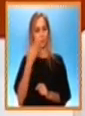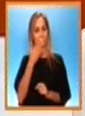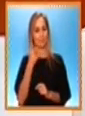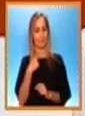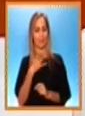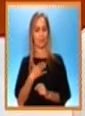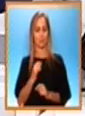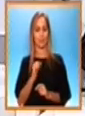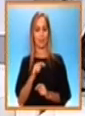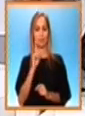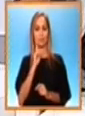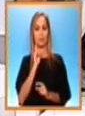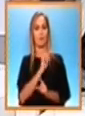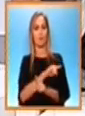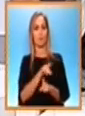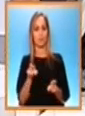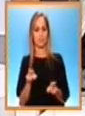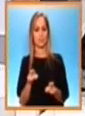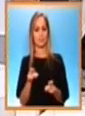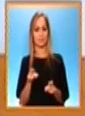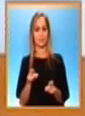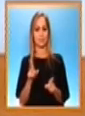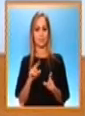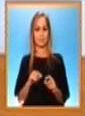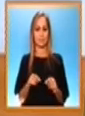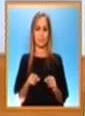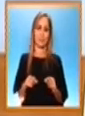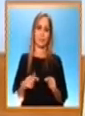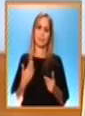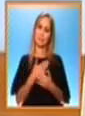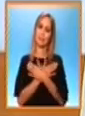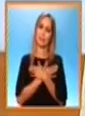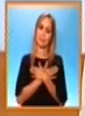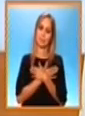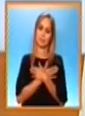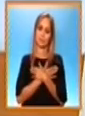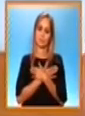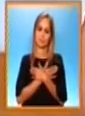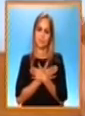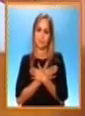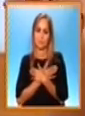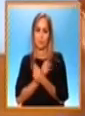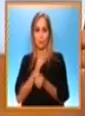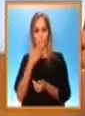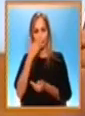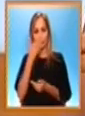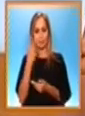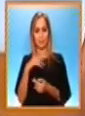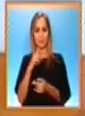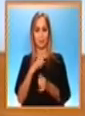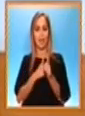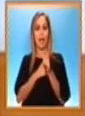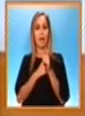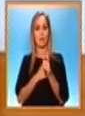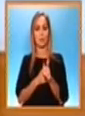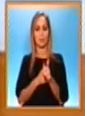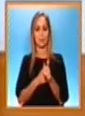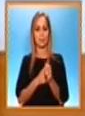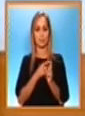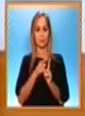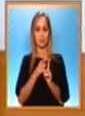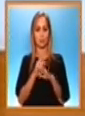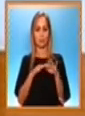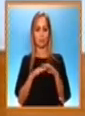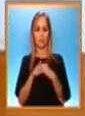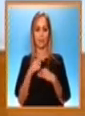muito importante também para vocês, penso eu, ter os amigos, não é? Ter os amigos nas estreias, mas não só, acompanhar aquilo que. Tu, aliás, fazes isso, que é